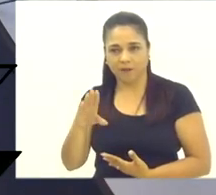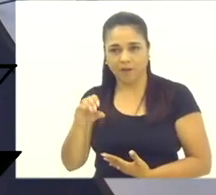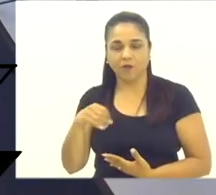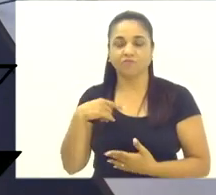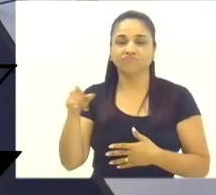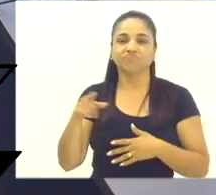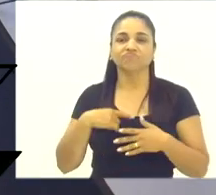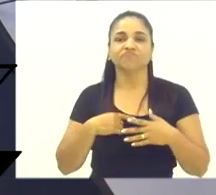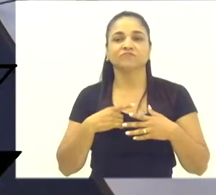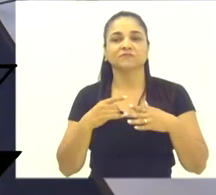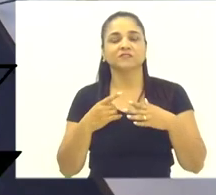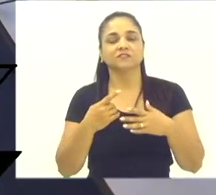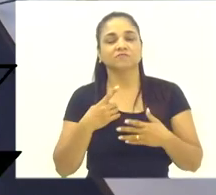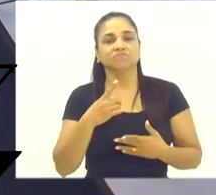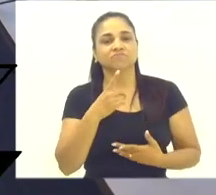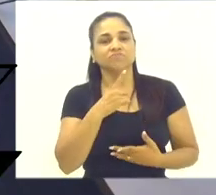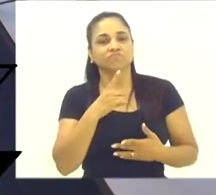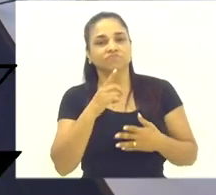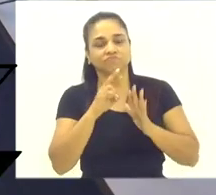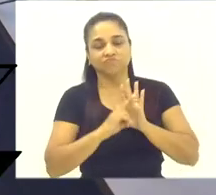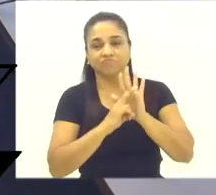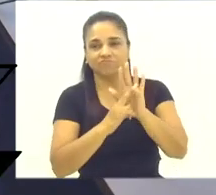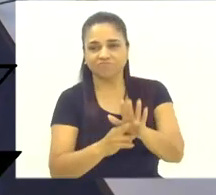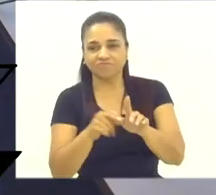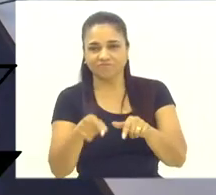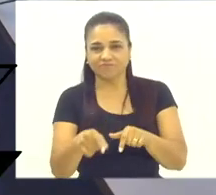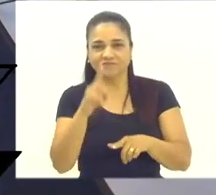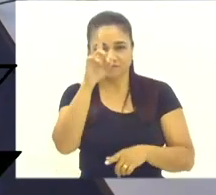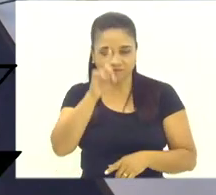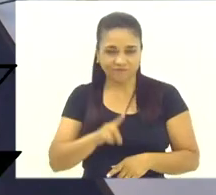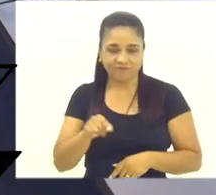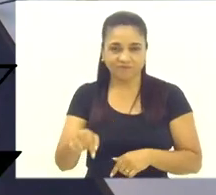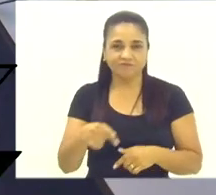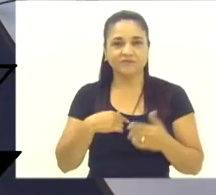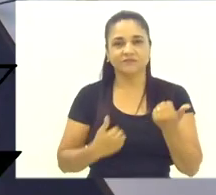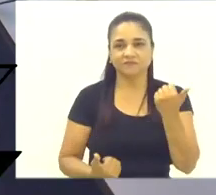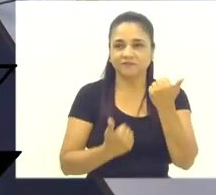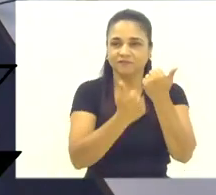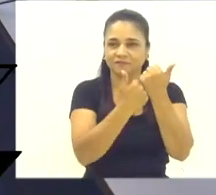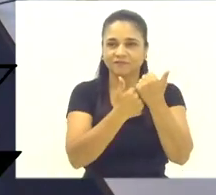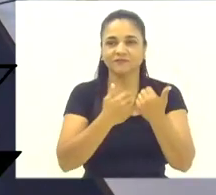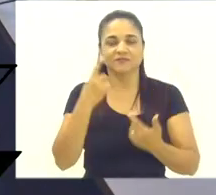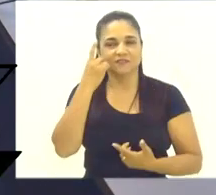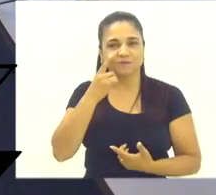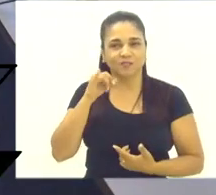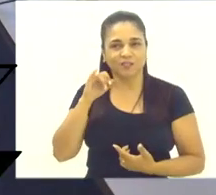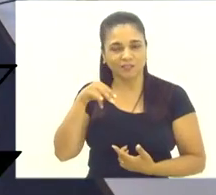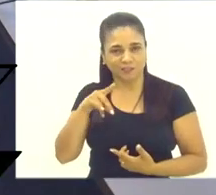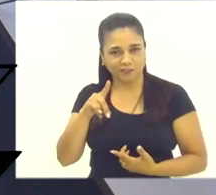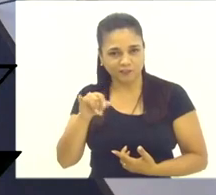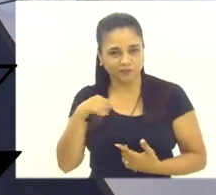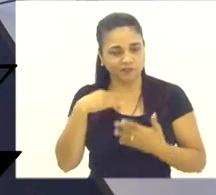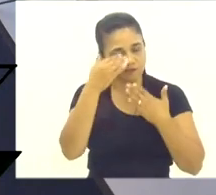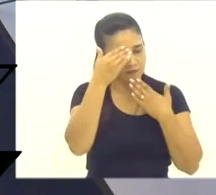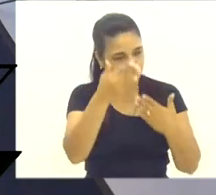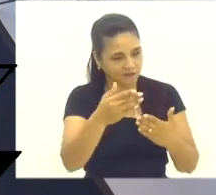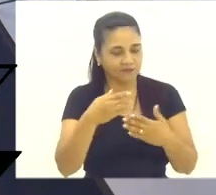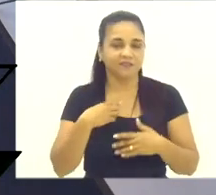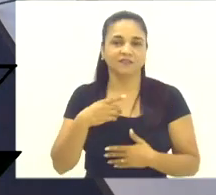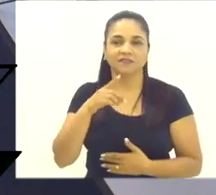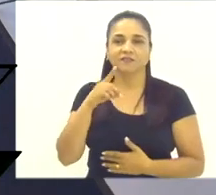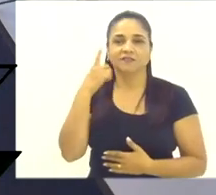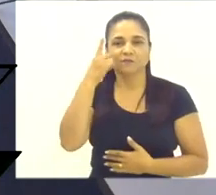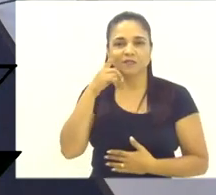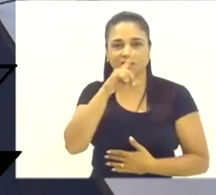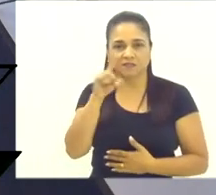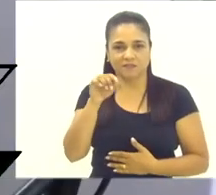code United agradecer as assessorias sei que assessoria da deputada índia está presente da deputada zéidan está presente